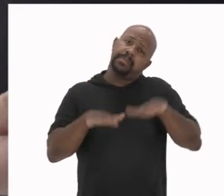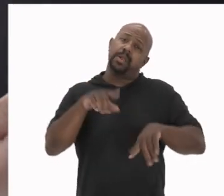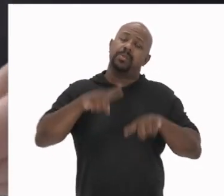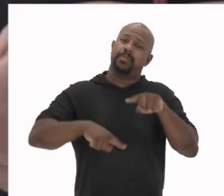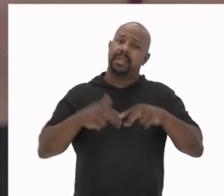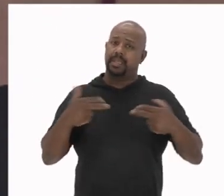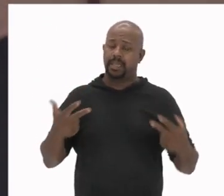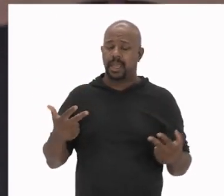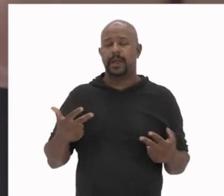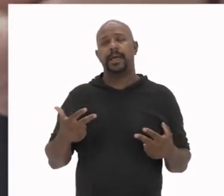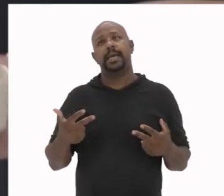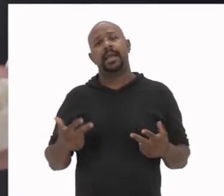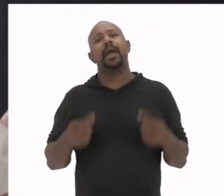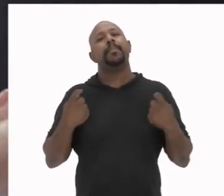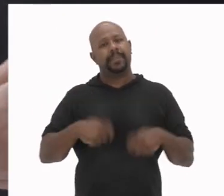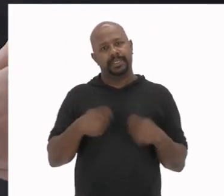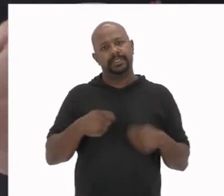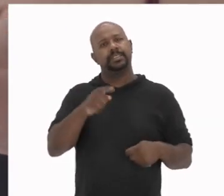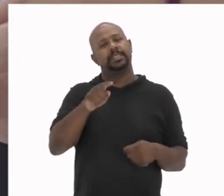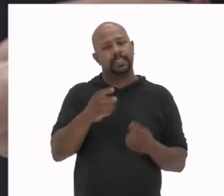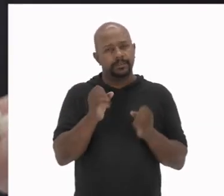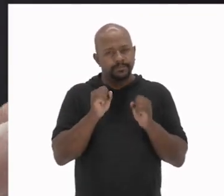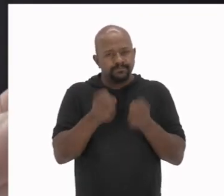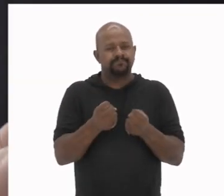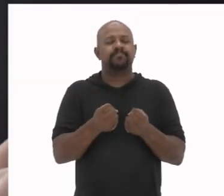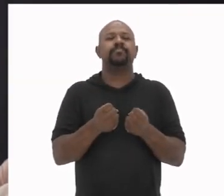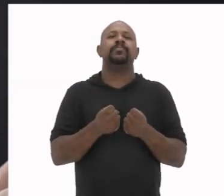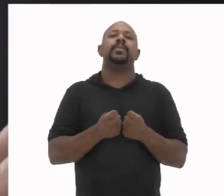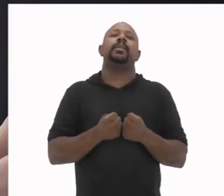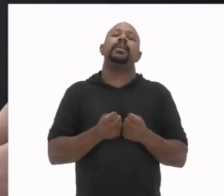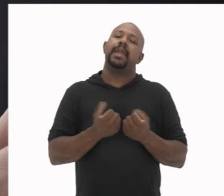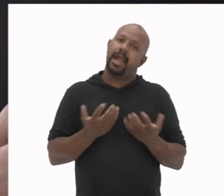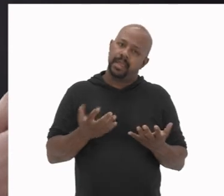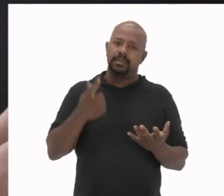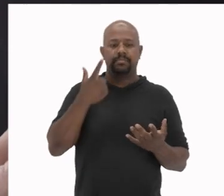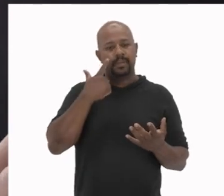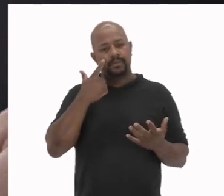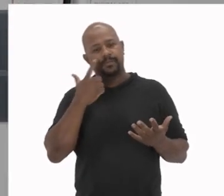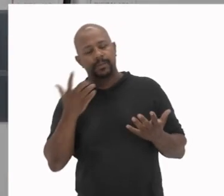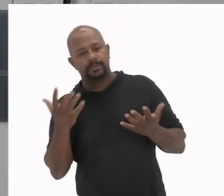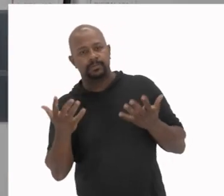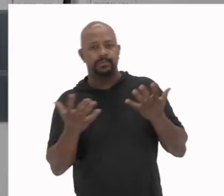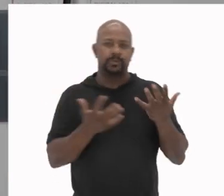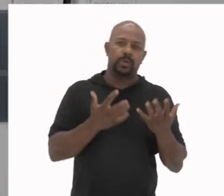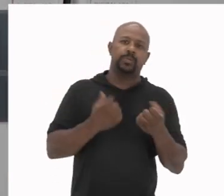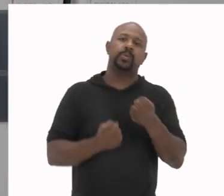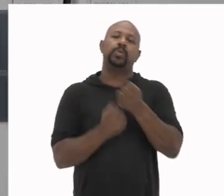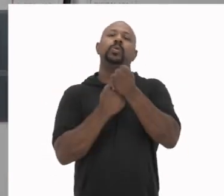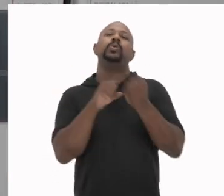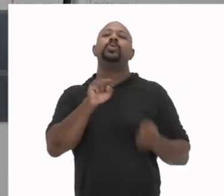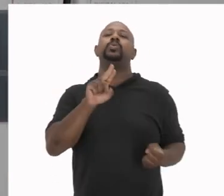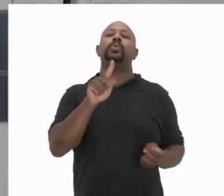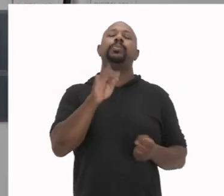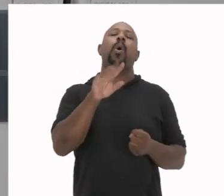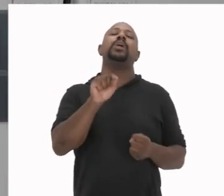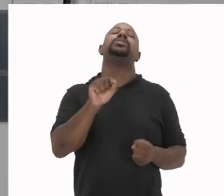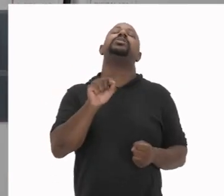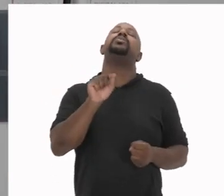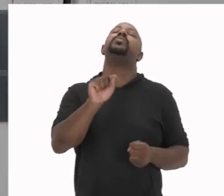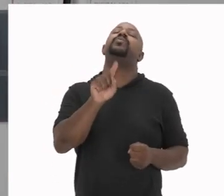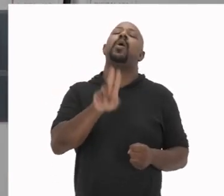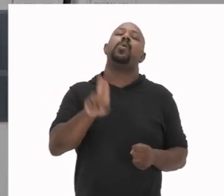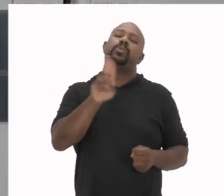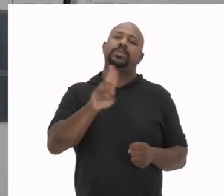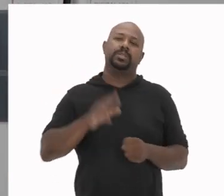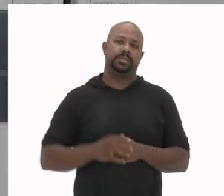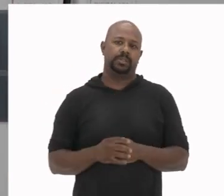a pronta, mas dependendo do material, precisa dessa consistência. Ergue a caixa. E aí tem que avaliar conforme o suporte o que vai